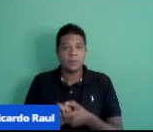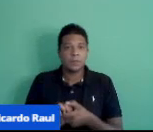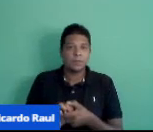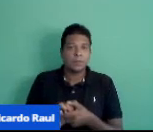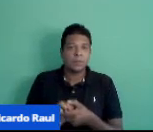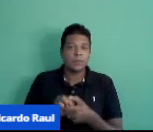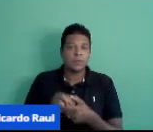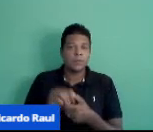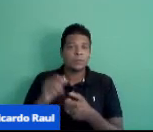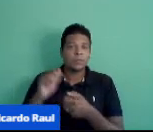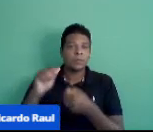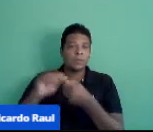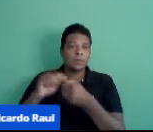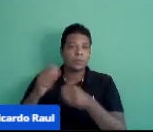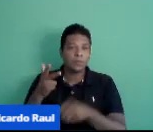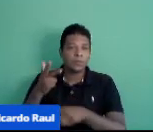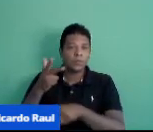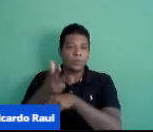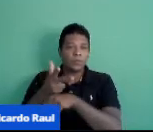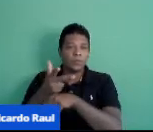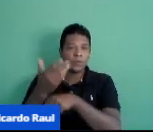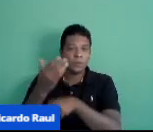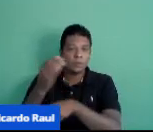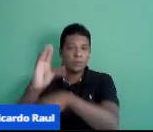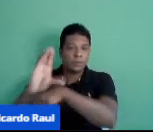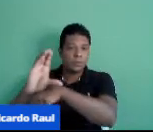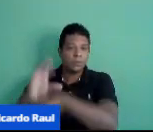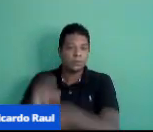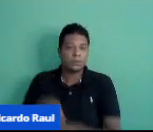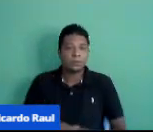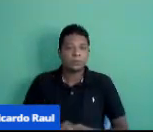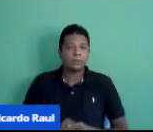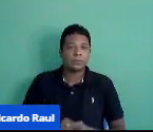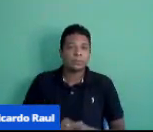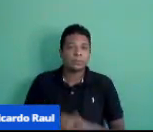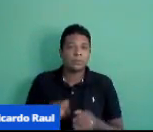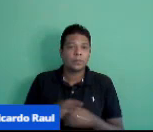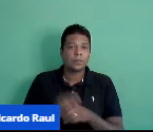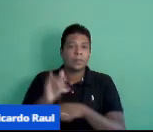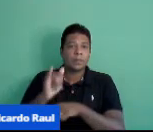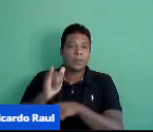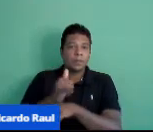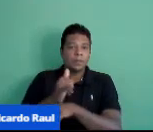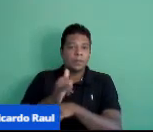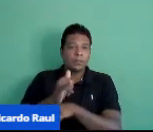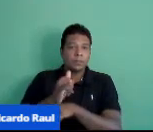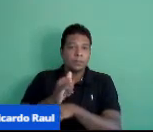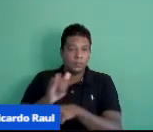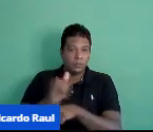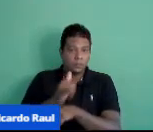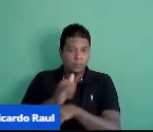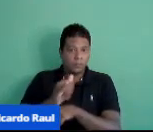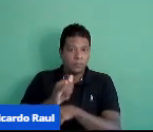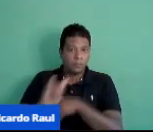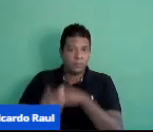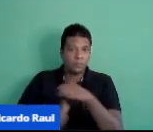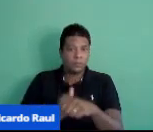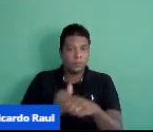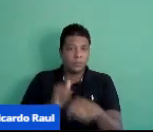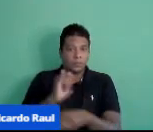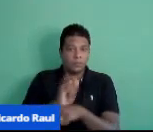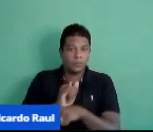vídeo, né? Aí eu tenho me utilizado também do YouTube para subir os vídeos para o YouTube, porque